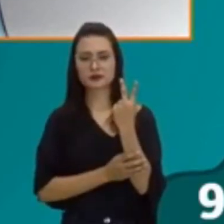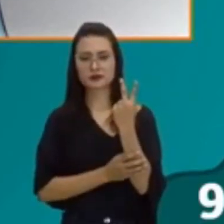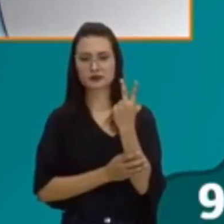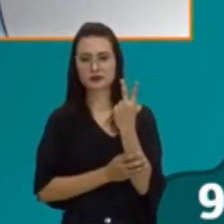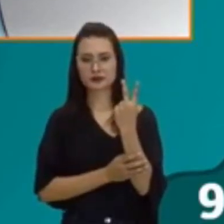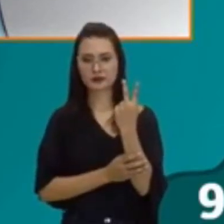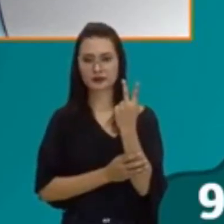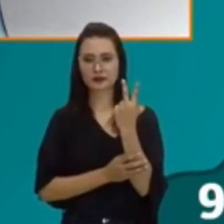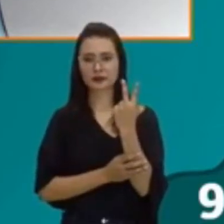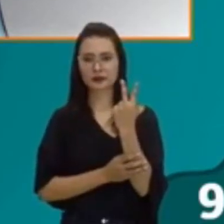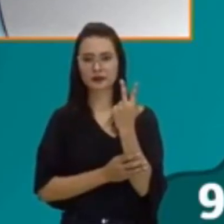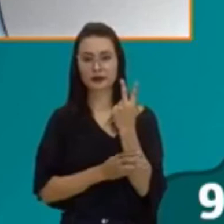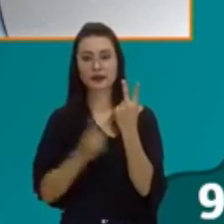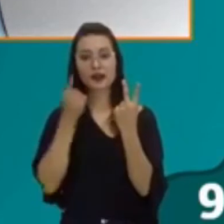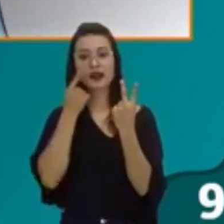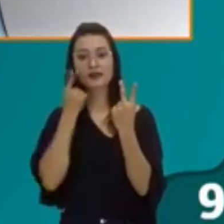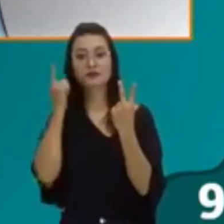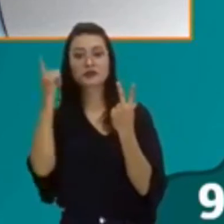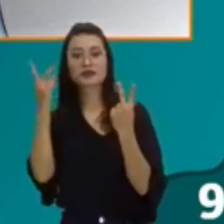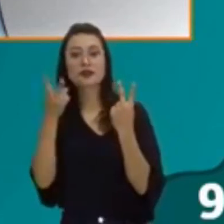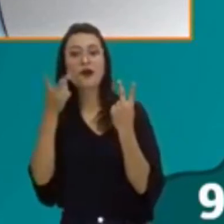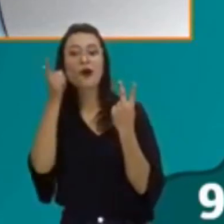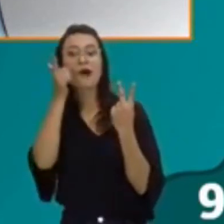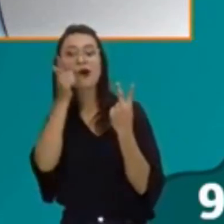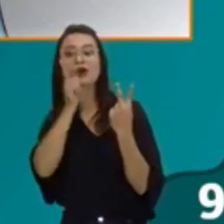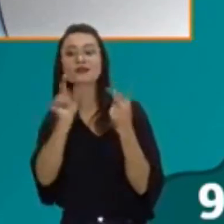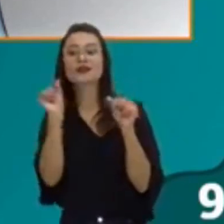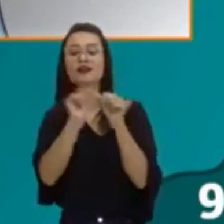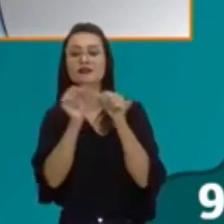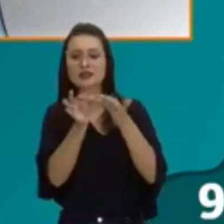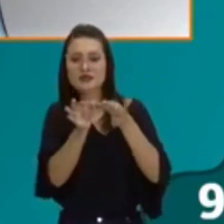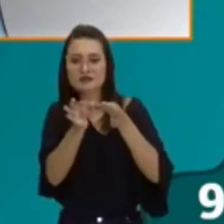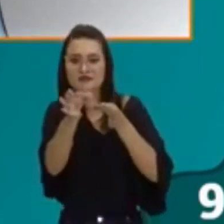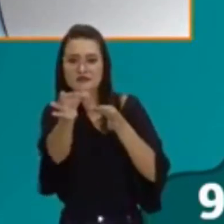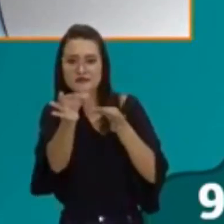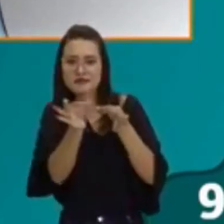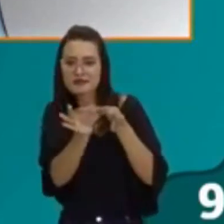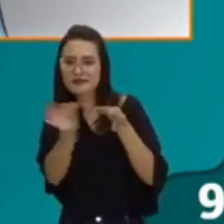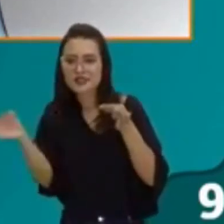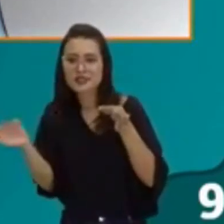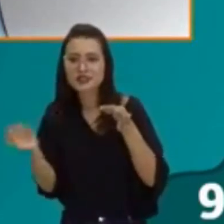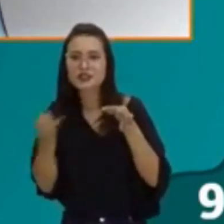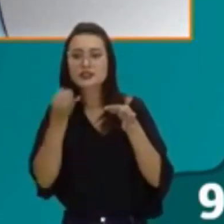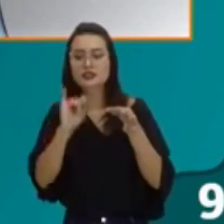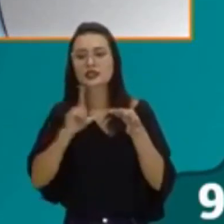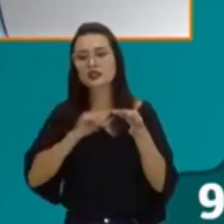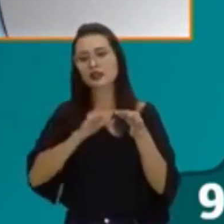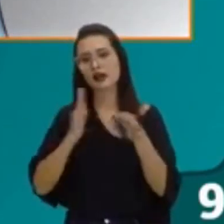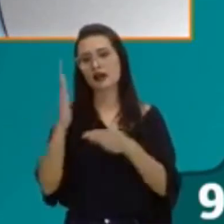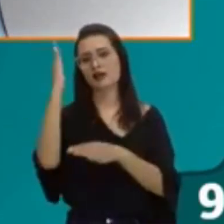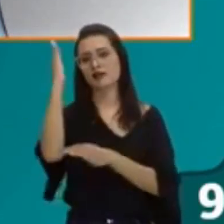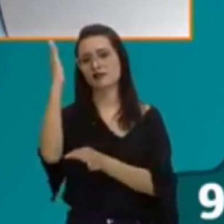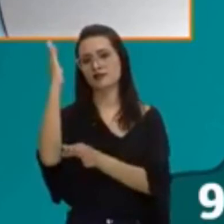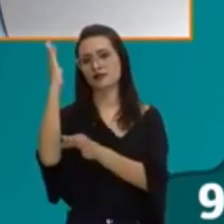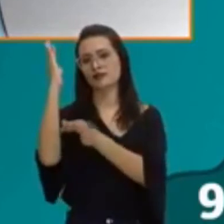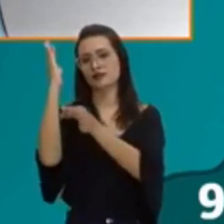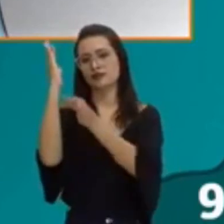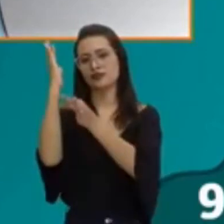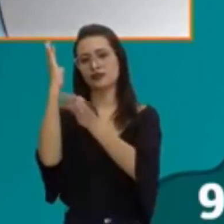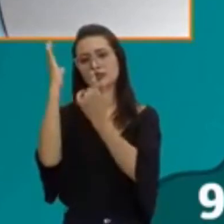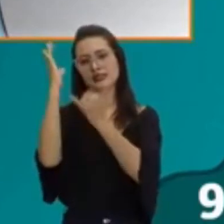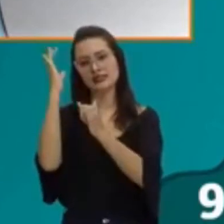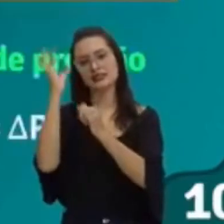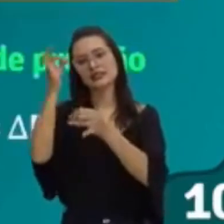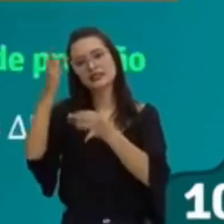daquela mangueira. E aí você pode medir muito bem, saber o nível de um determinado